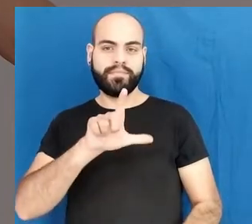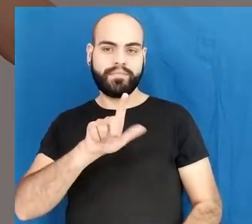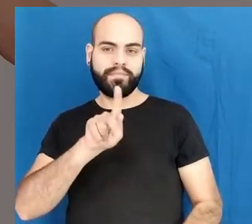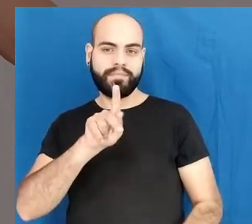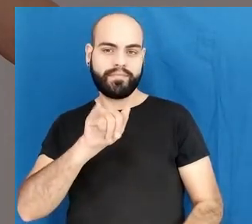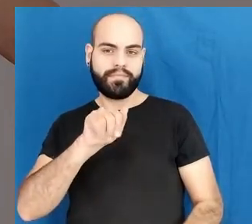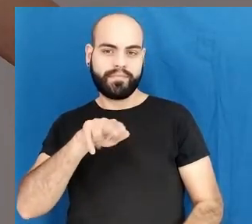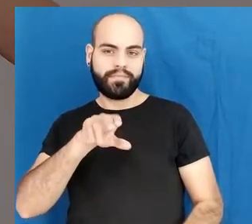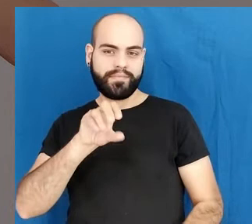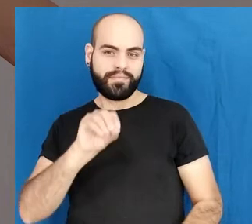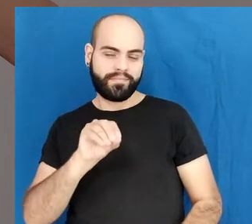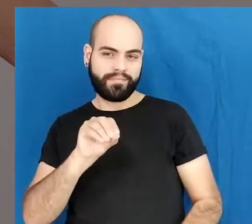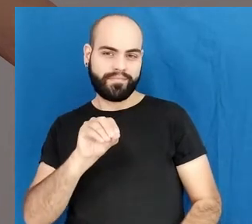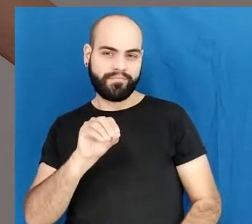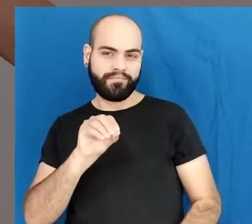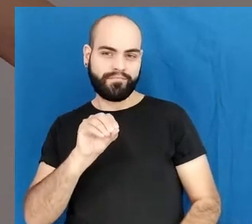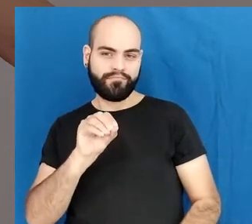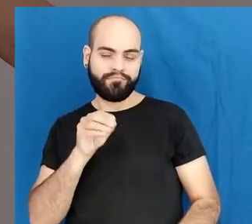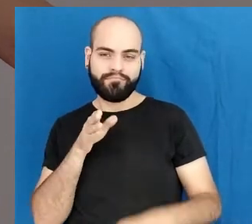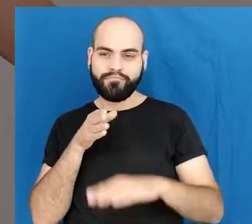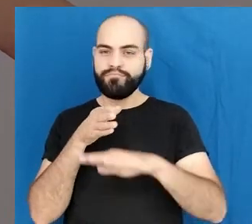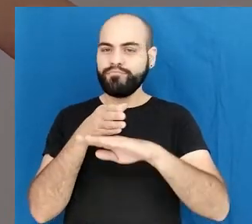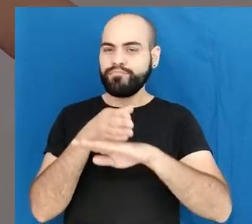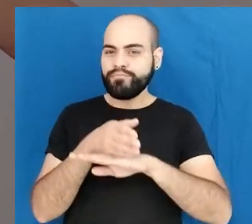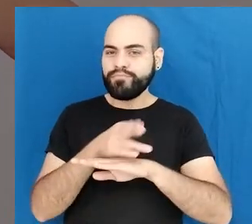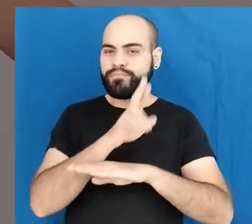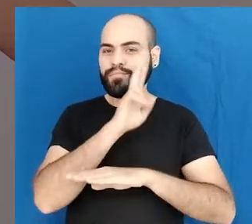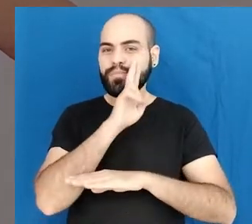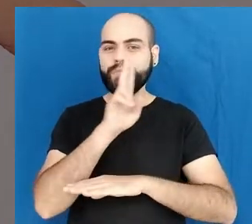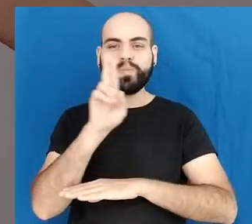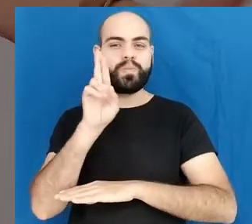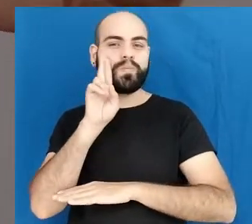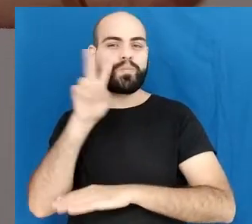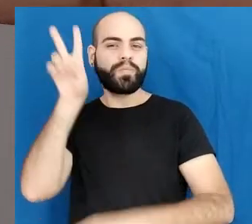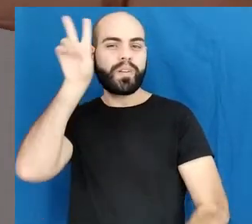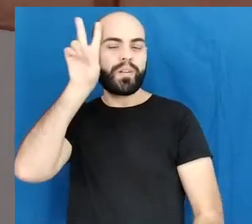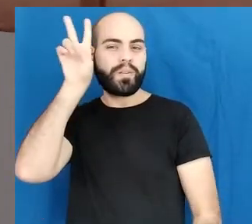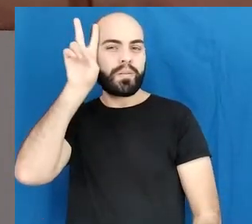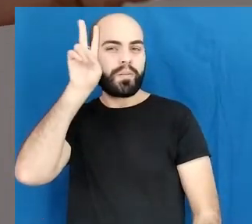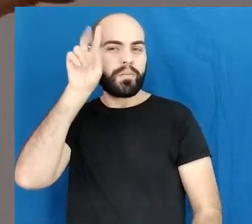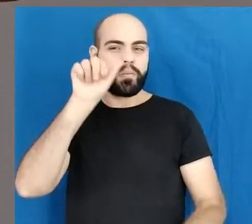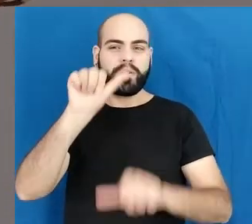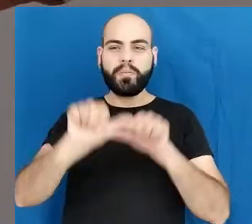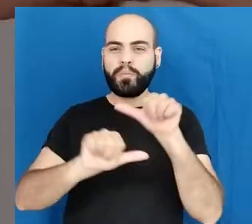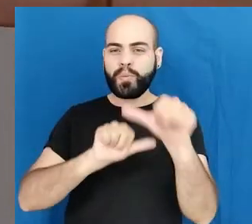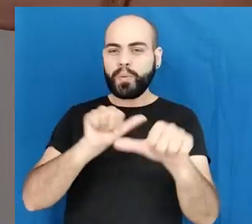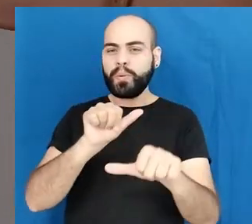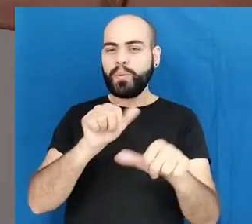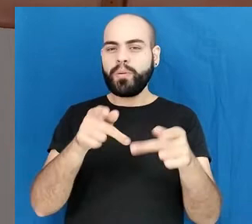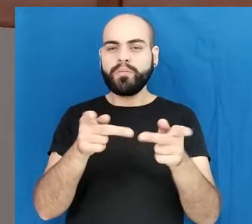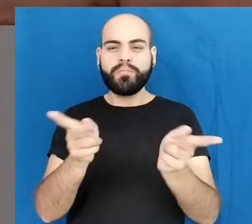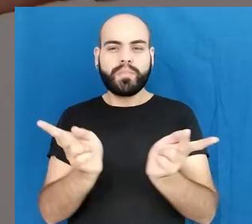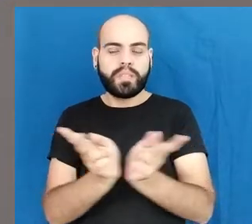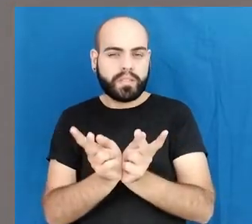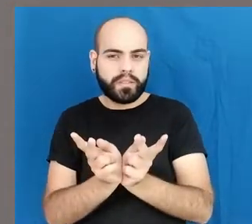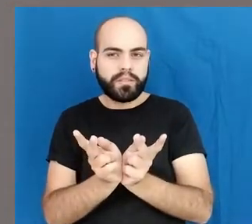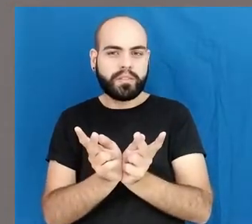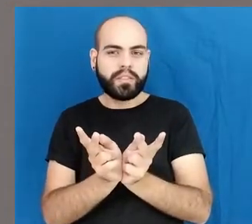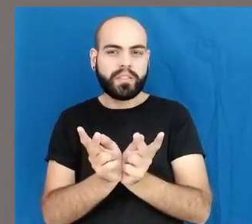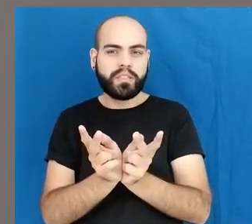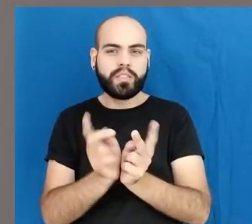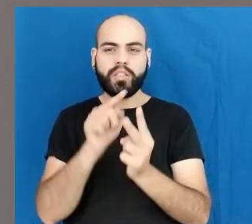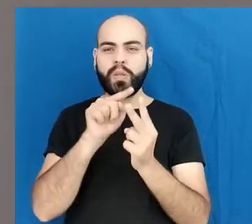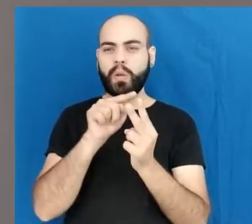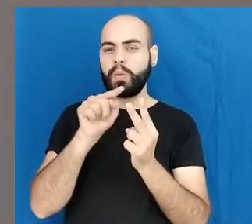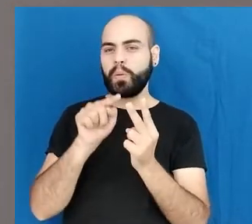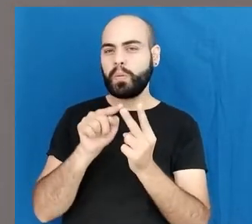O Alpino entra aqui com um restaurante que eu não me lembro bem, parece que passou para pizzaria, foi